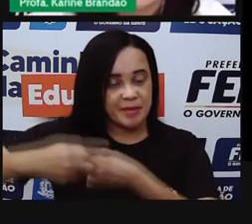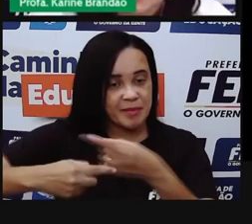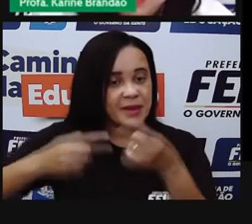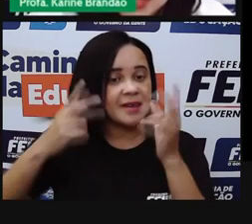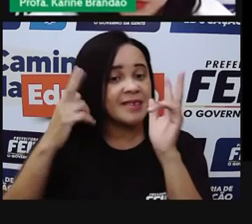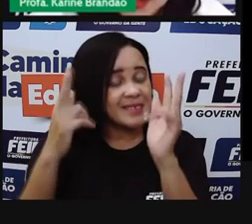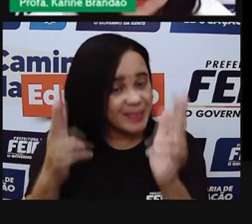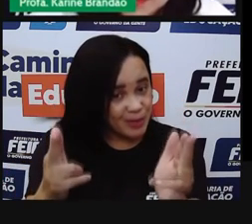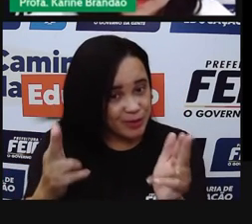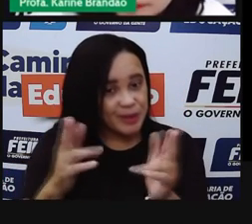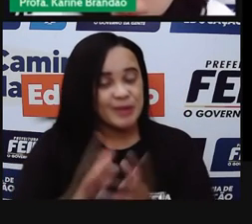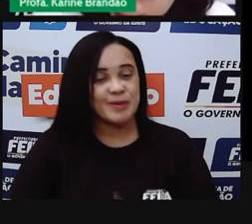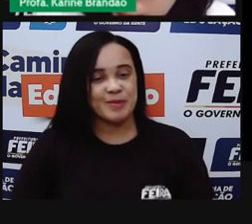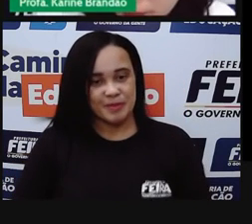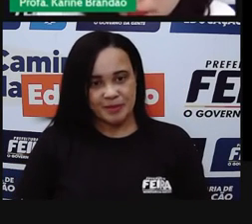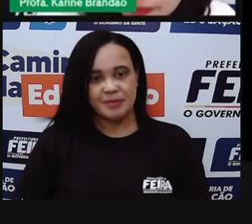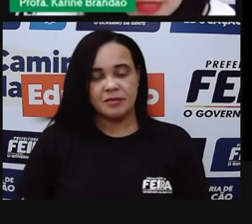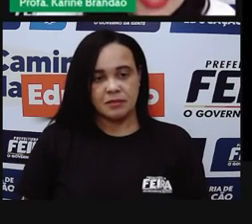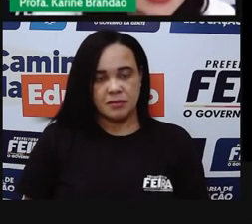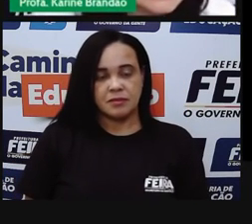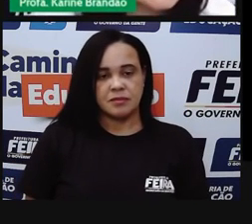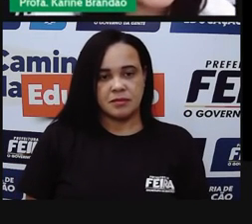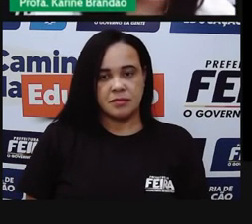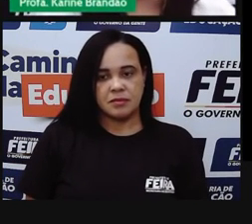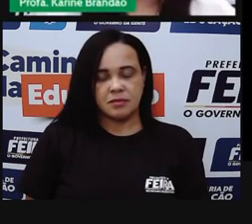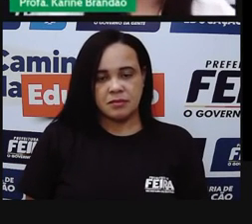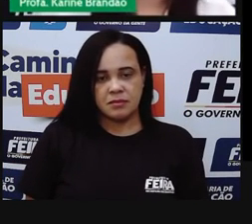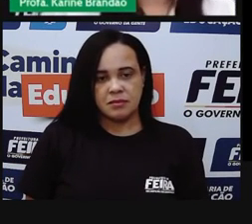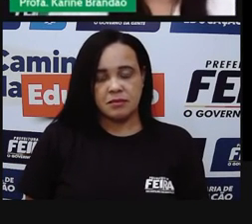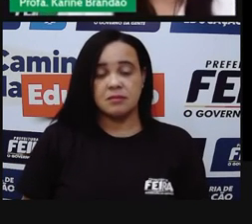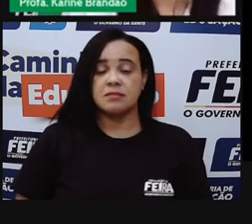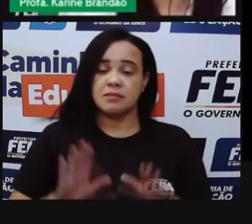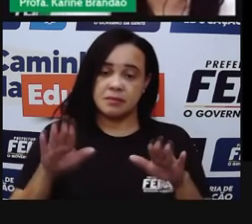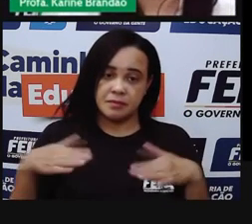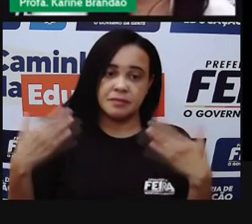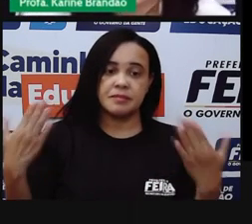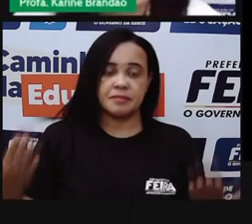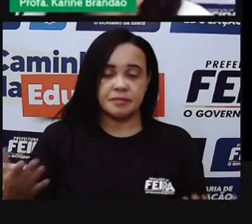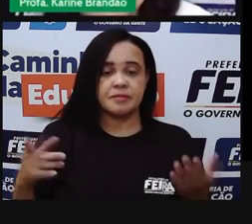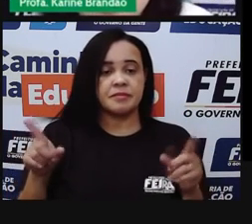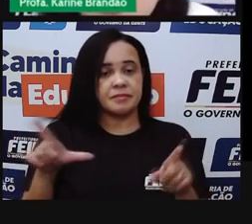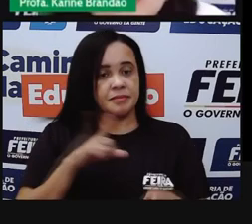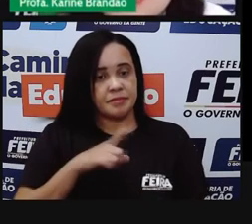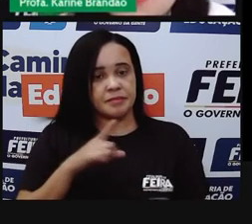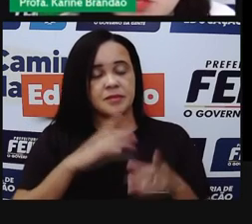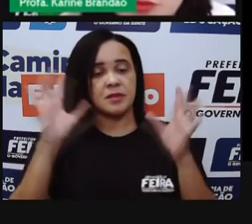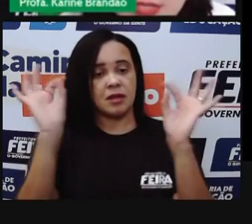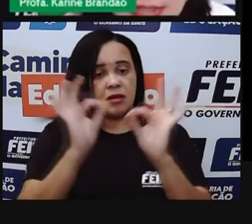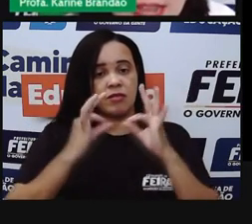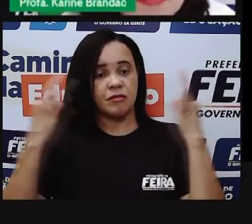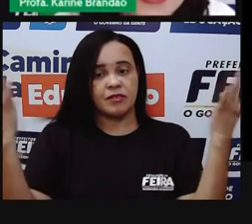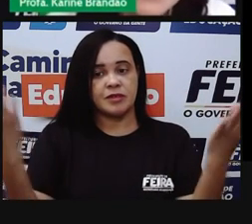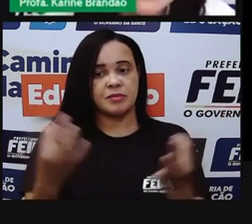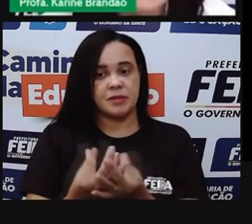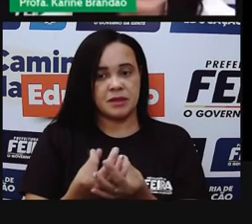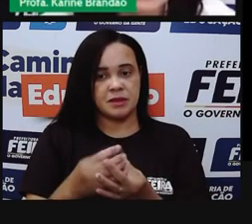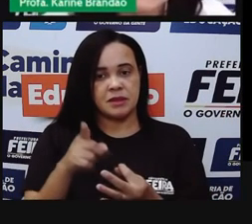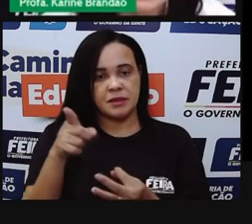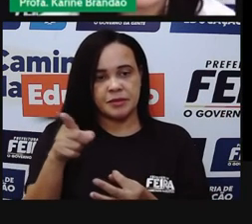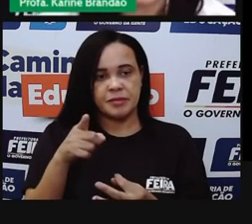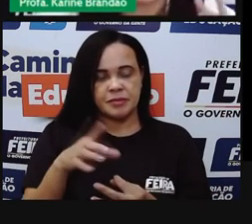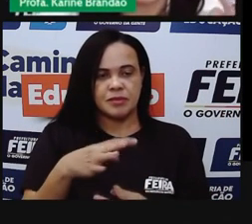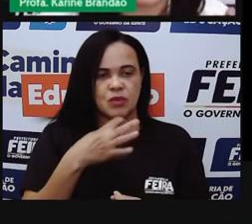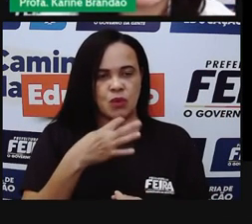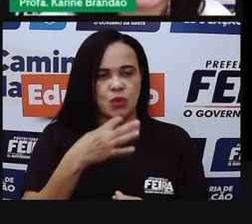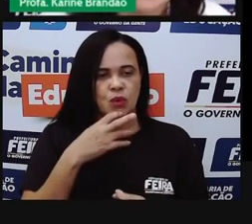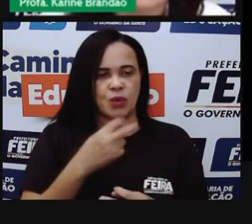filhos. Tranquilo? E aí, então, tem a família dos Simpsons, né? O que, que a gente